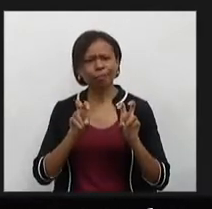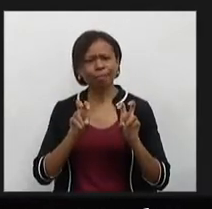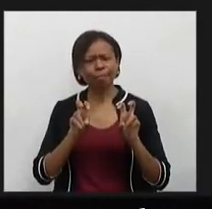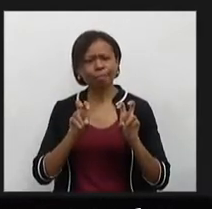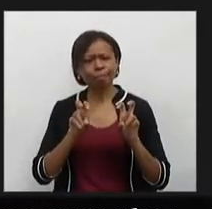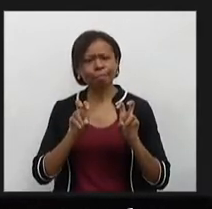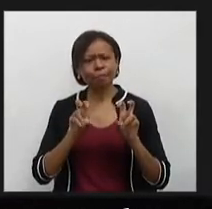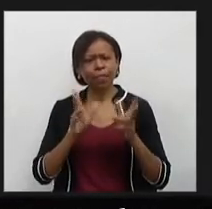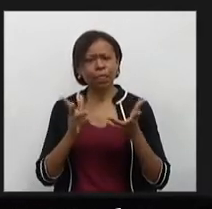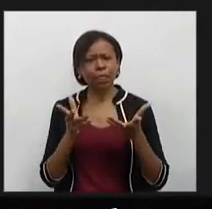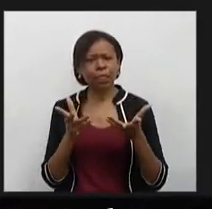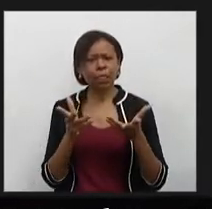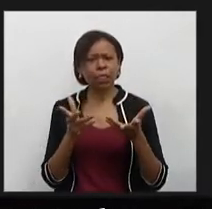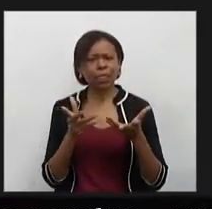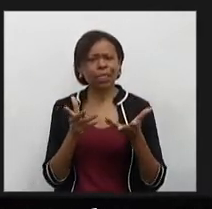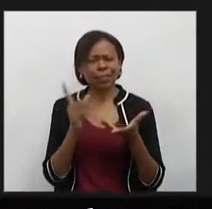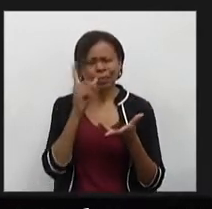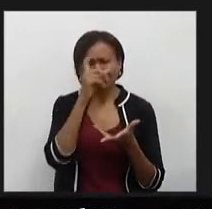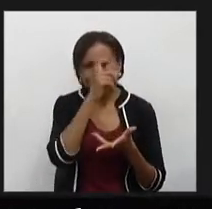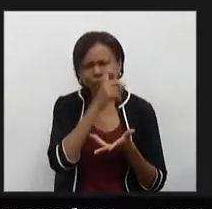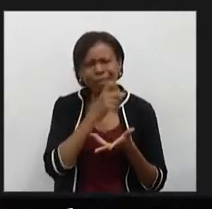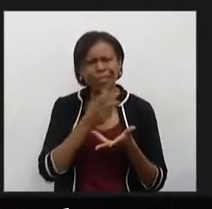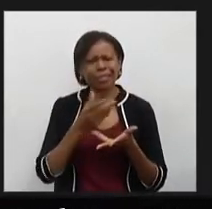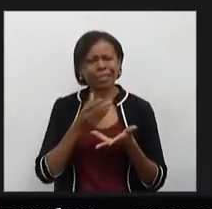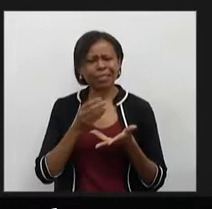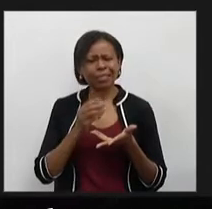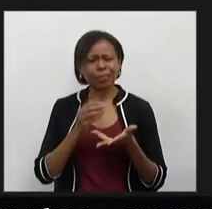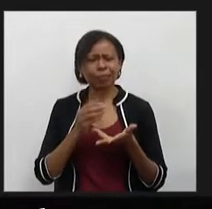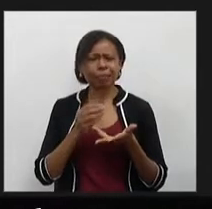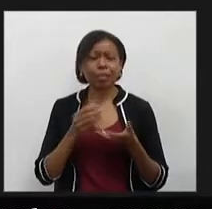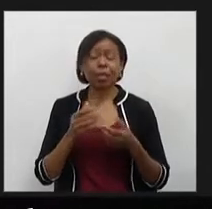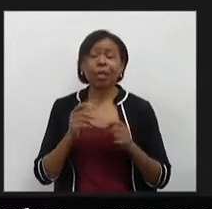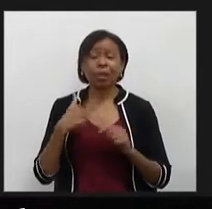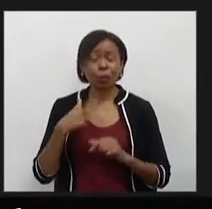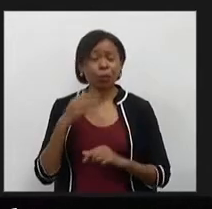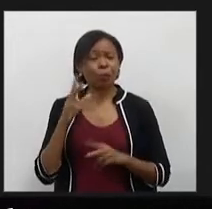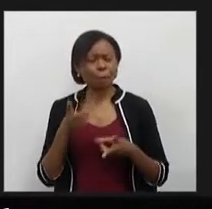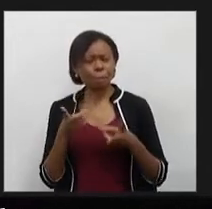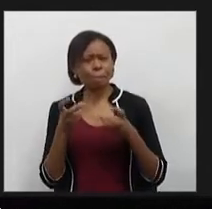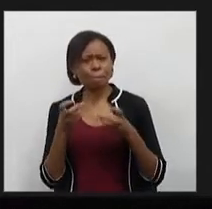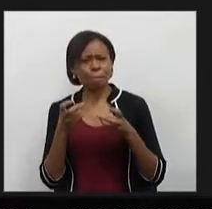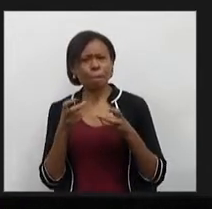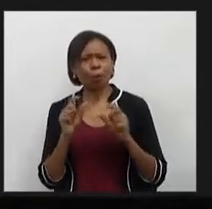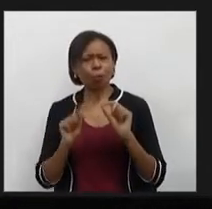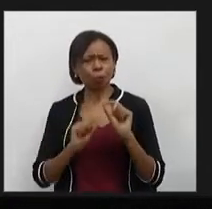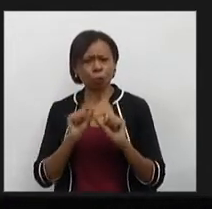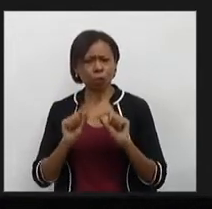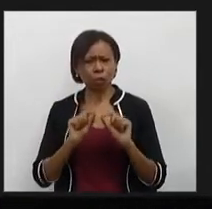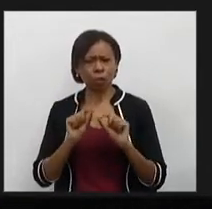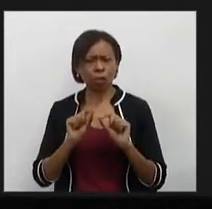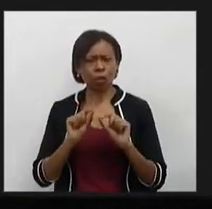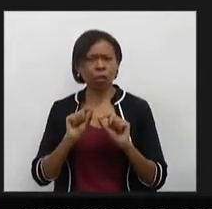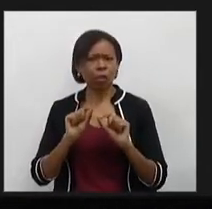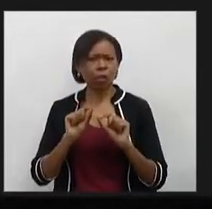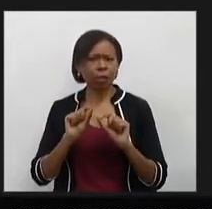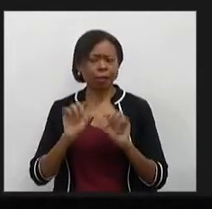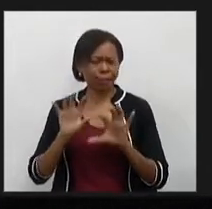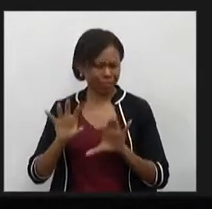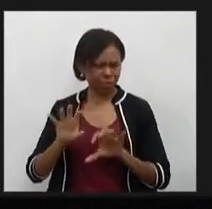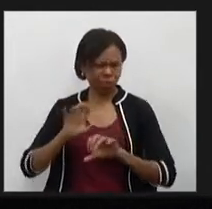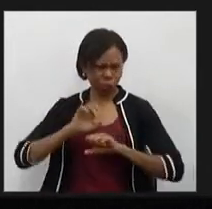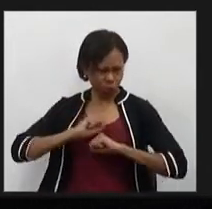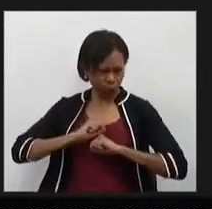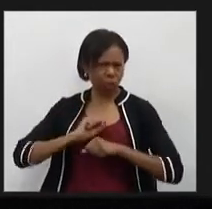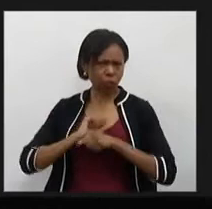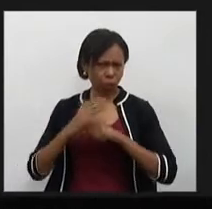Wendel, eu vejo que é a questão do contágio, que inclusive foi muito bem